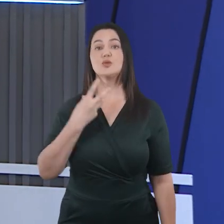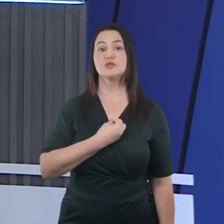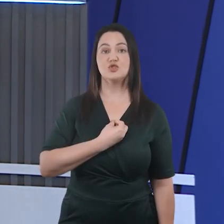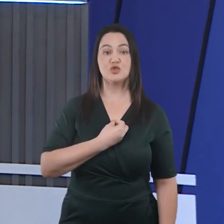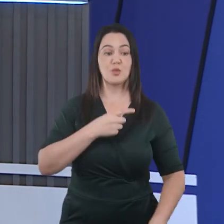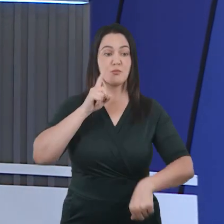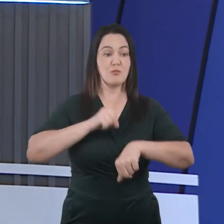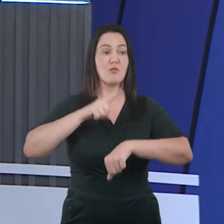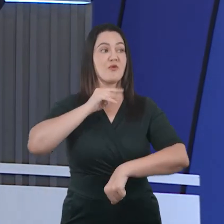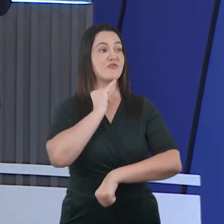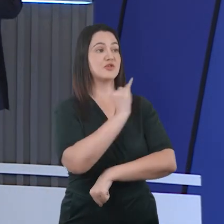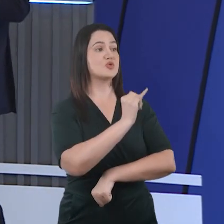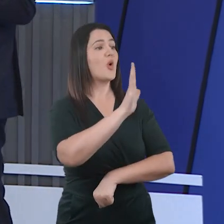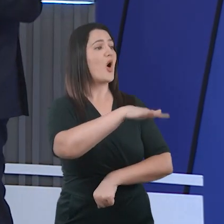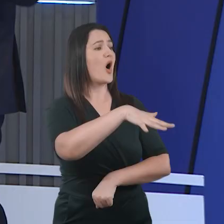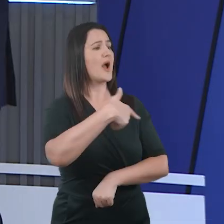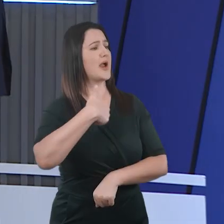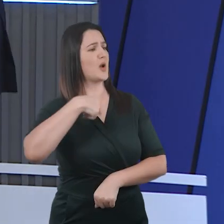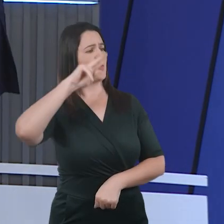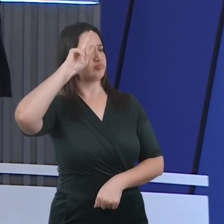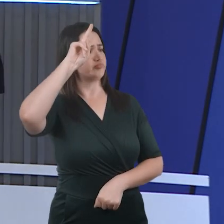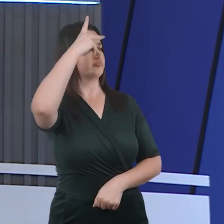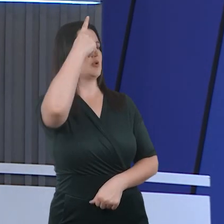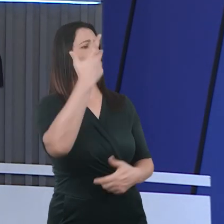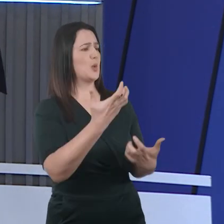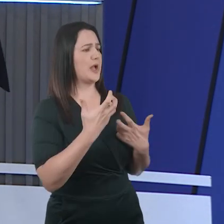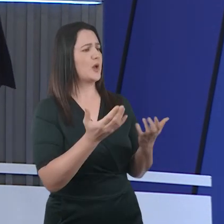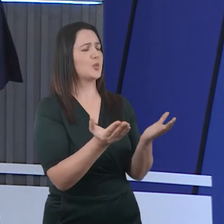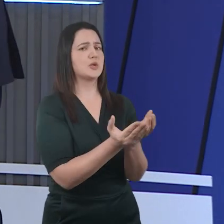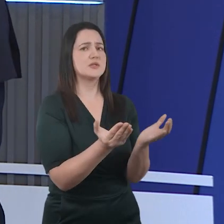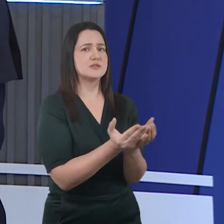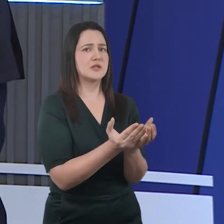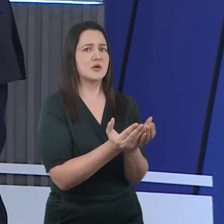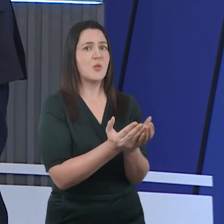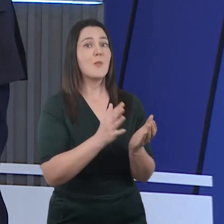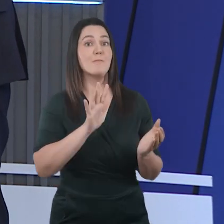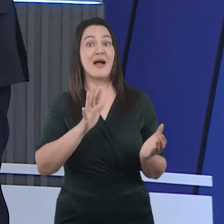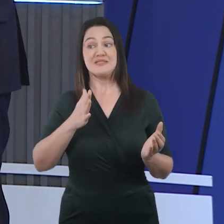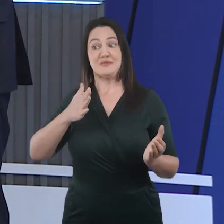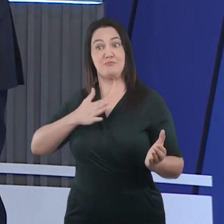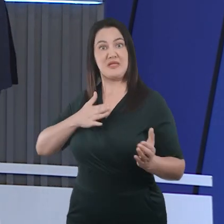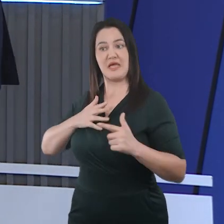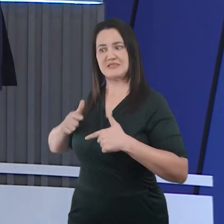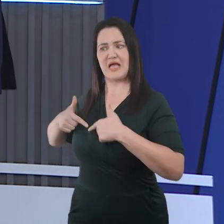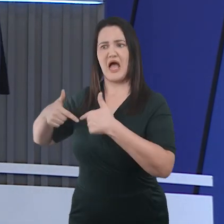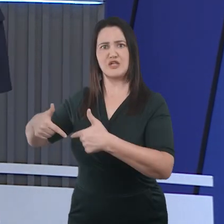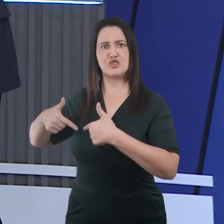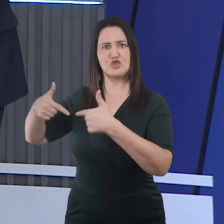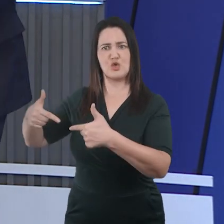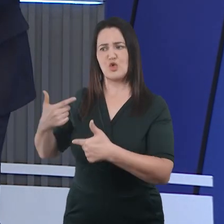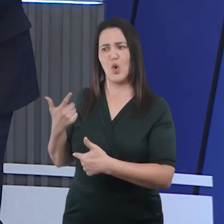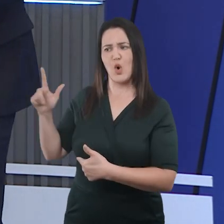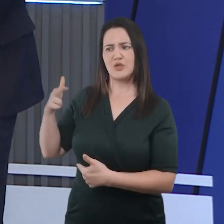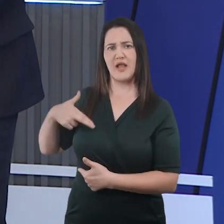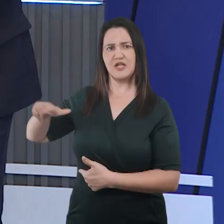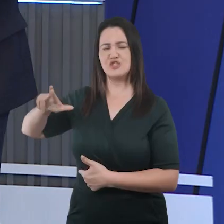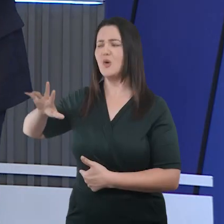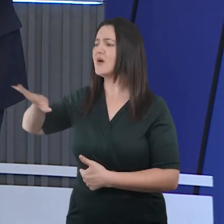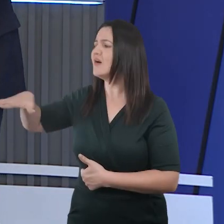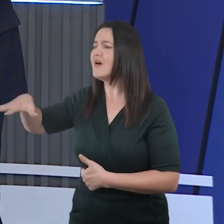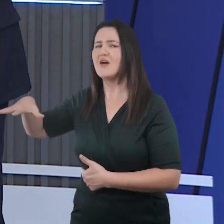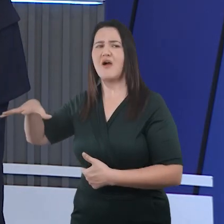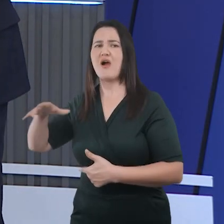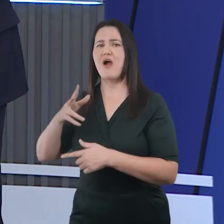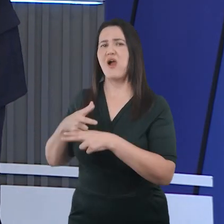Constantino, na sua conversão, a igreja então pega o paganismo, traz para dentro dela para se proteger do paganismo. Então, ou